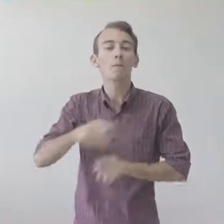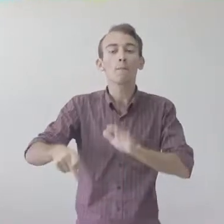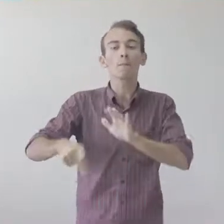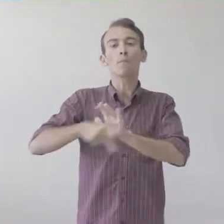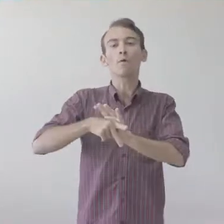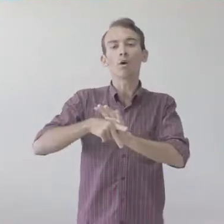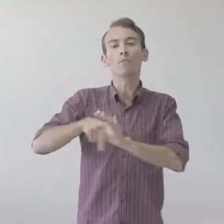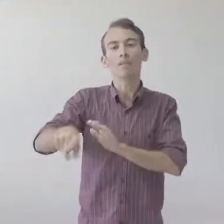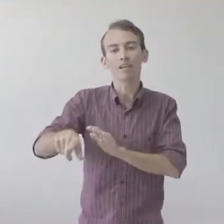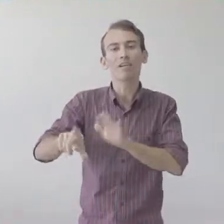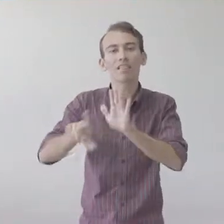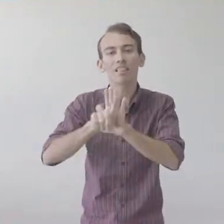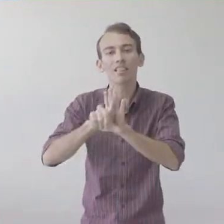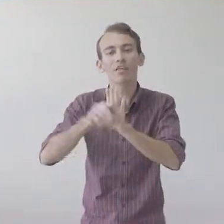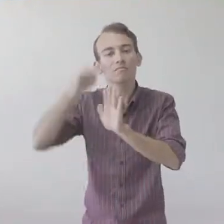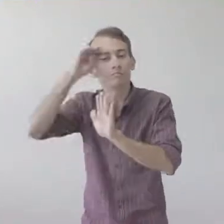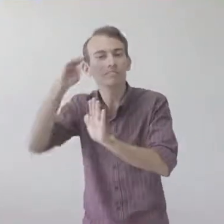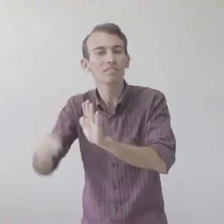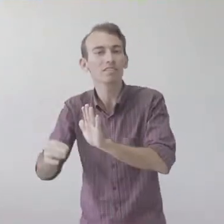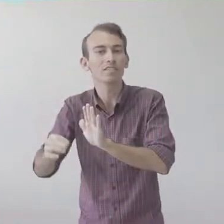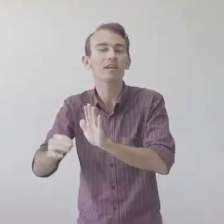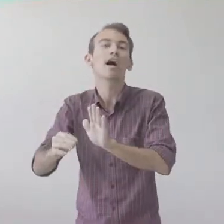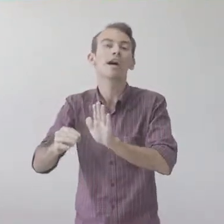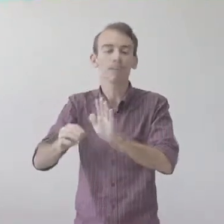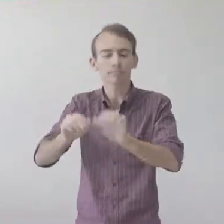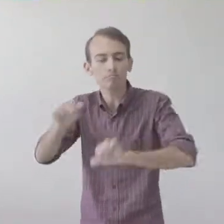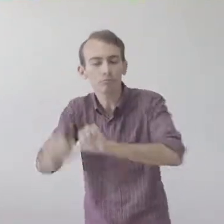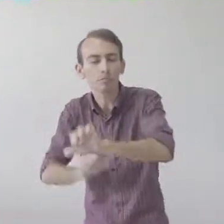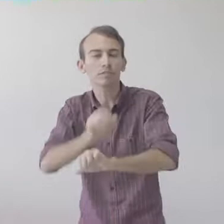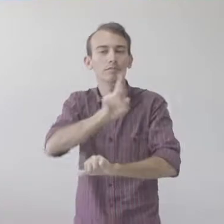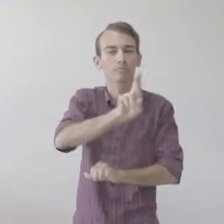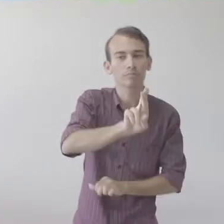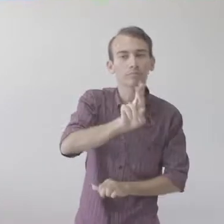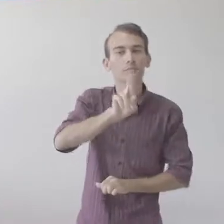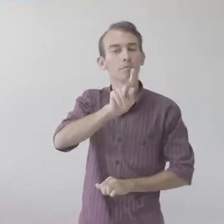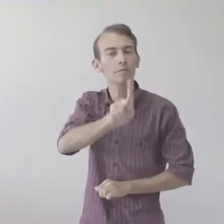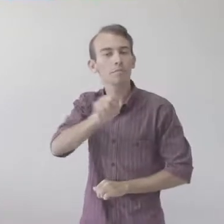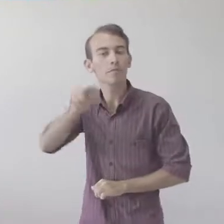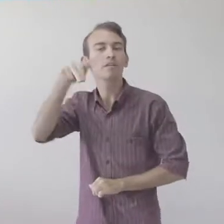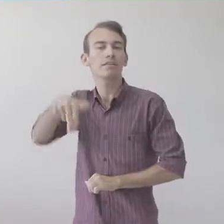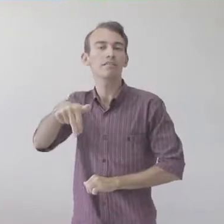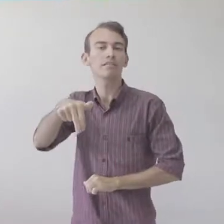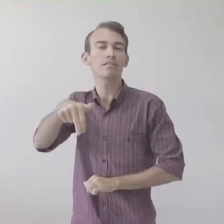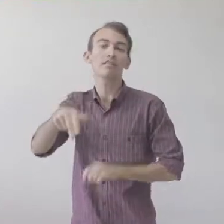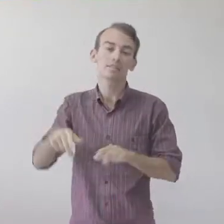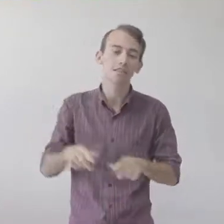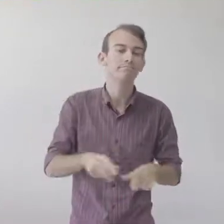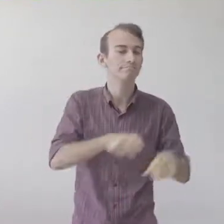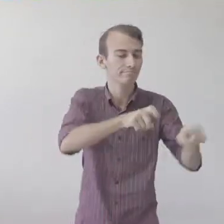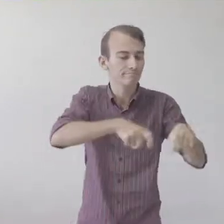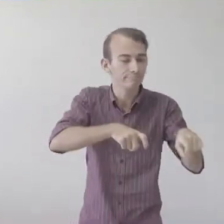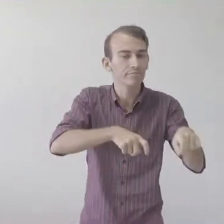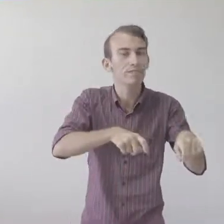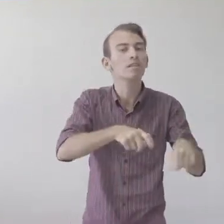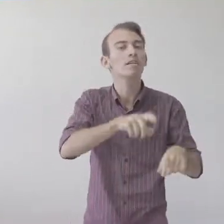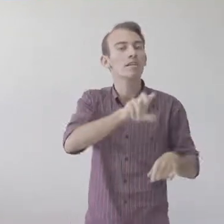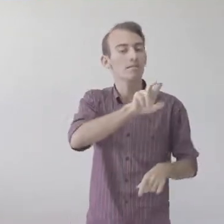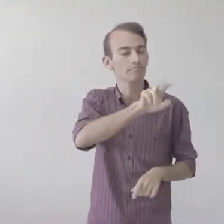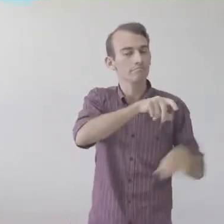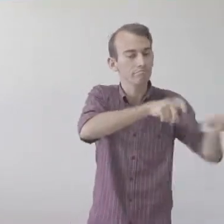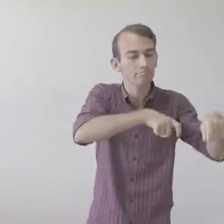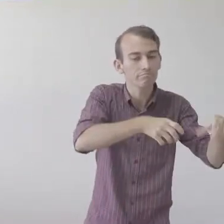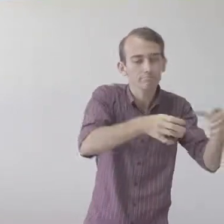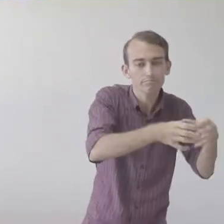legal pode ser transformado em uma rppn tem diferença entre reserva legal ea rppn na rppn o